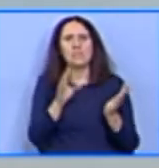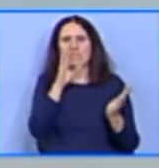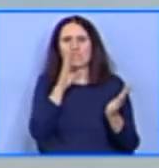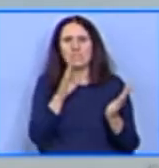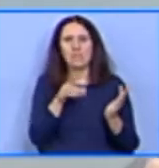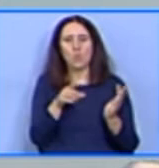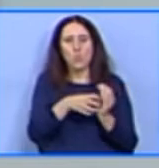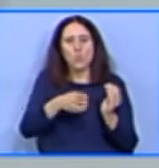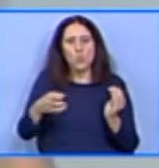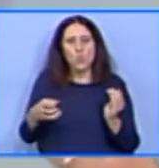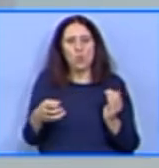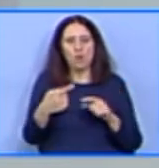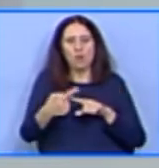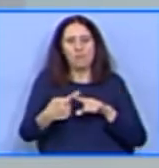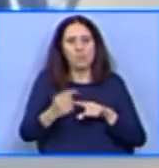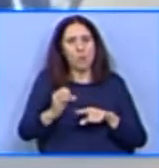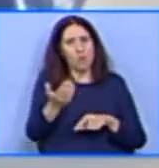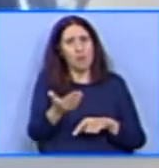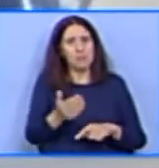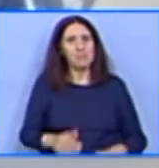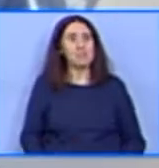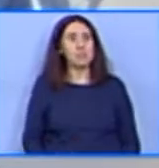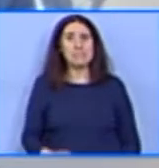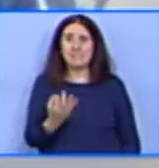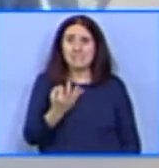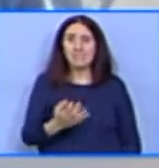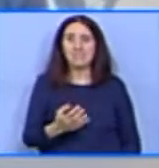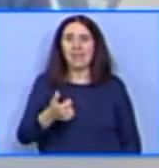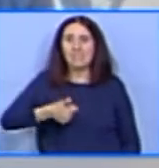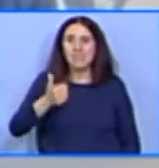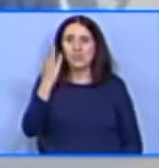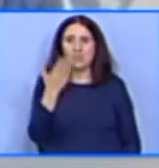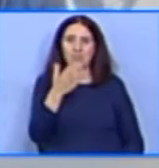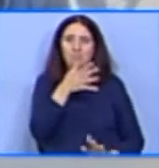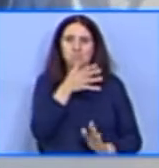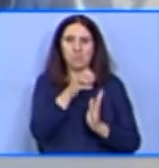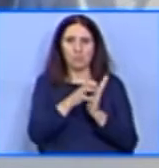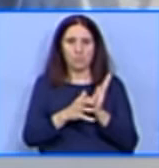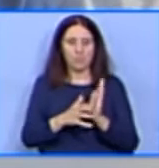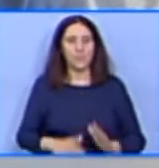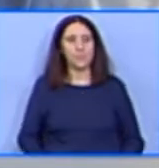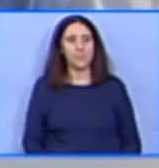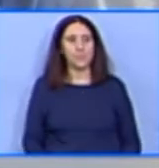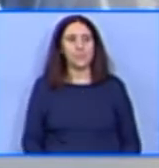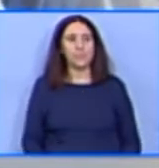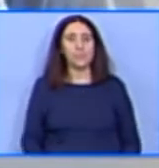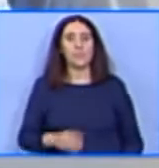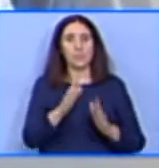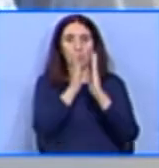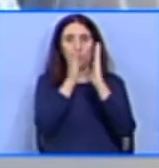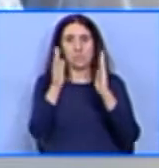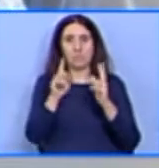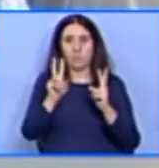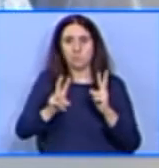obras muito extensas, exatamente, não é? E aqui é ir ao essencial com esses argumentos. A segunda coleção,